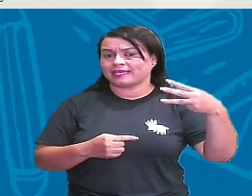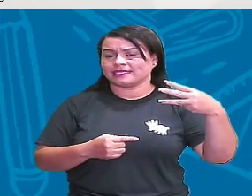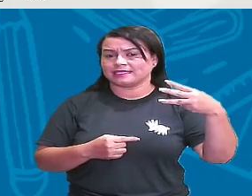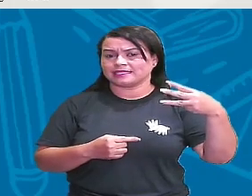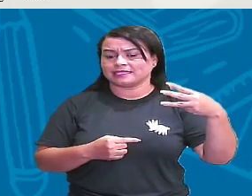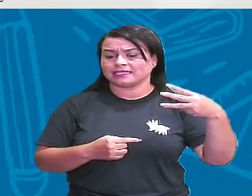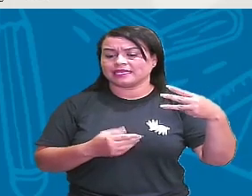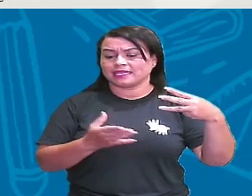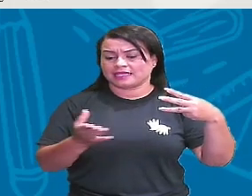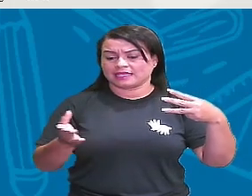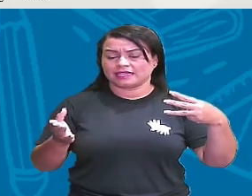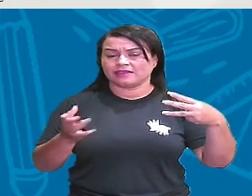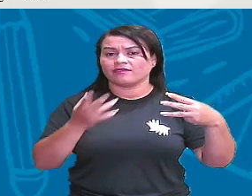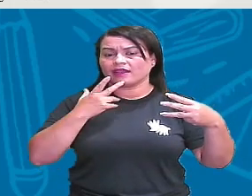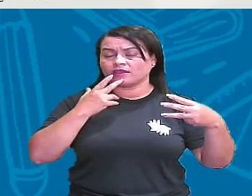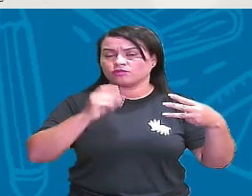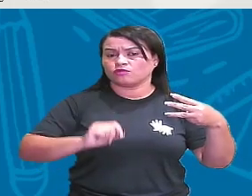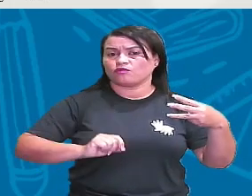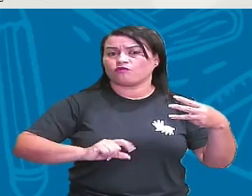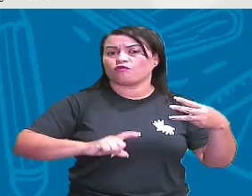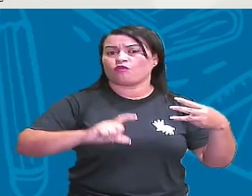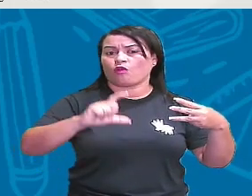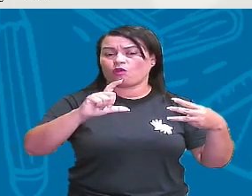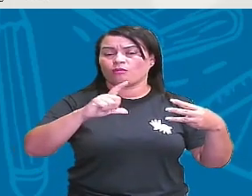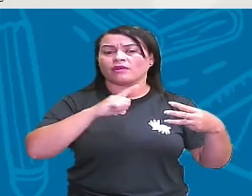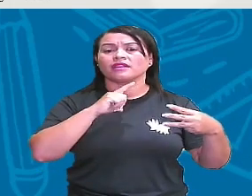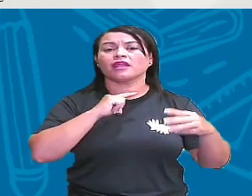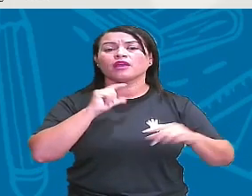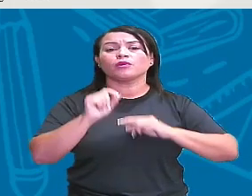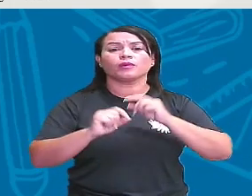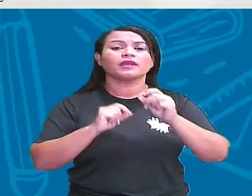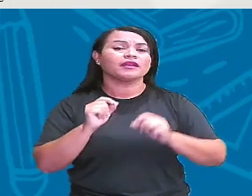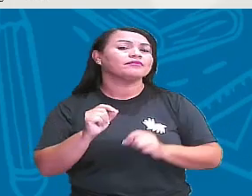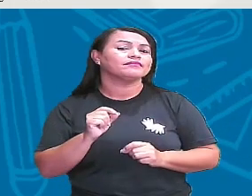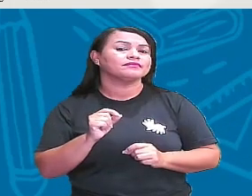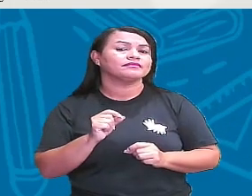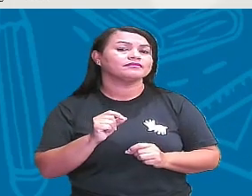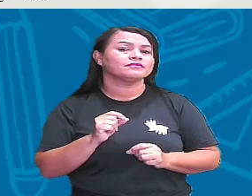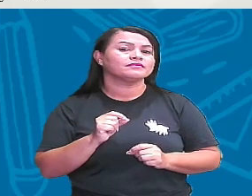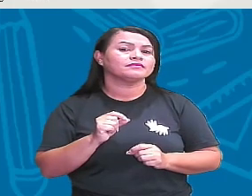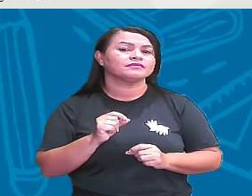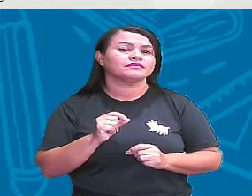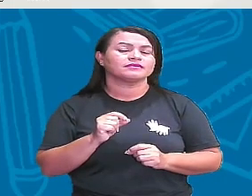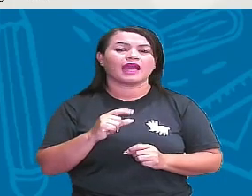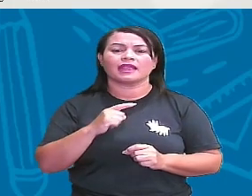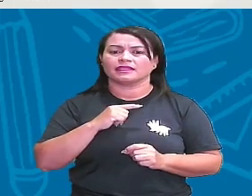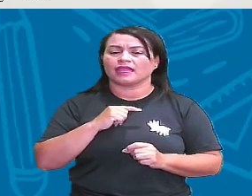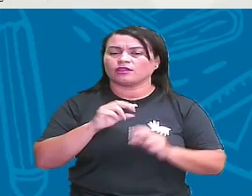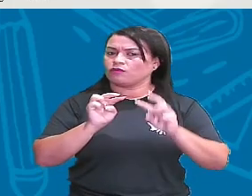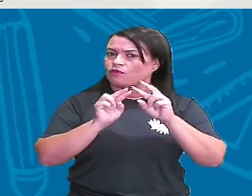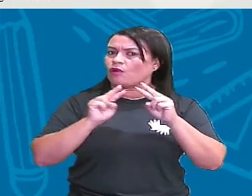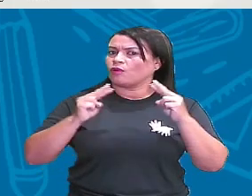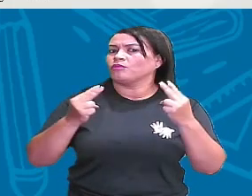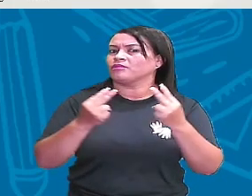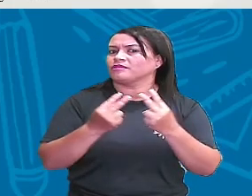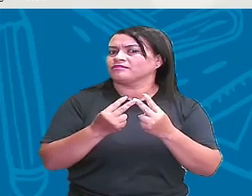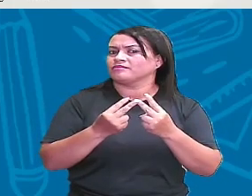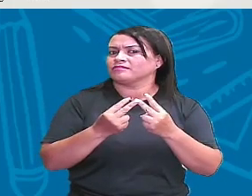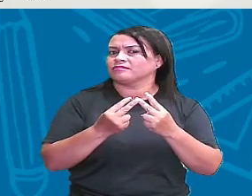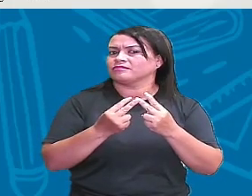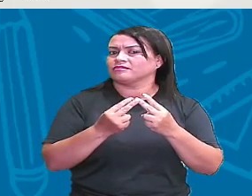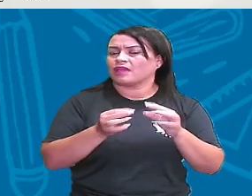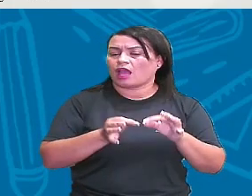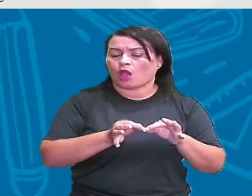que é o caso aqui do volume, né? Eu estou trabalhando com a medida de volume, tá?